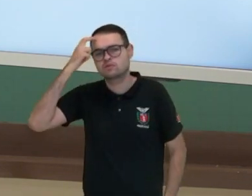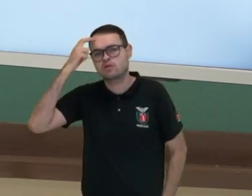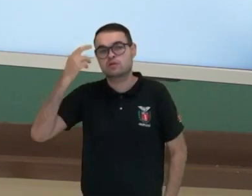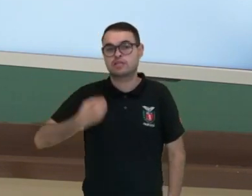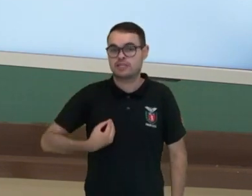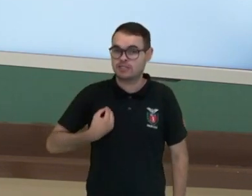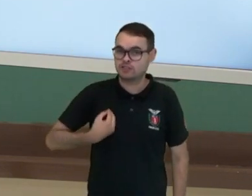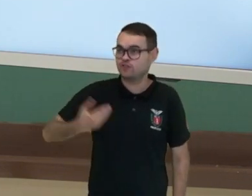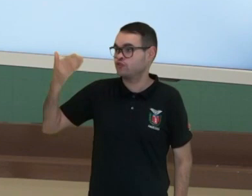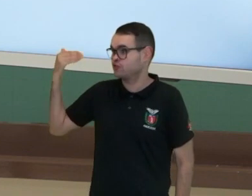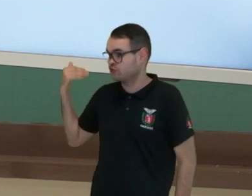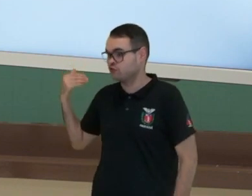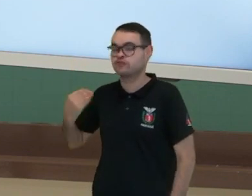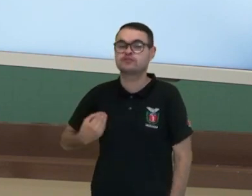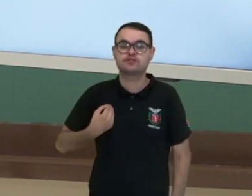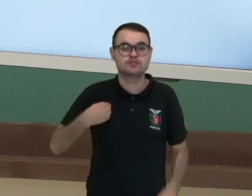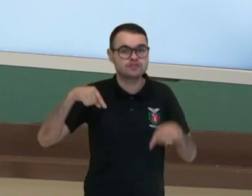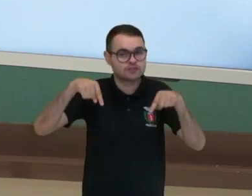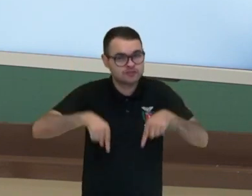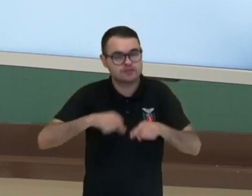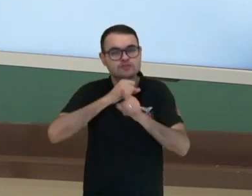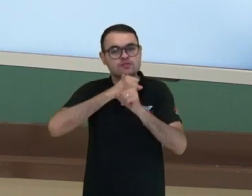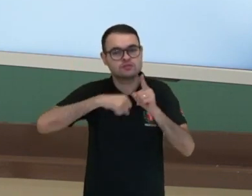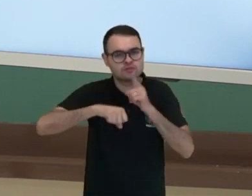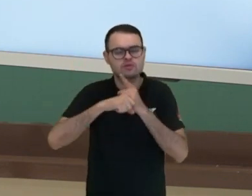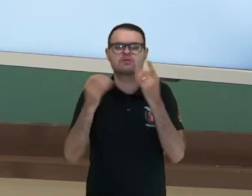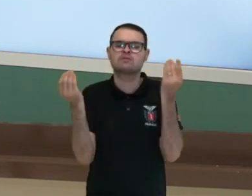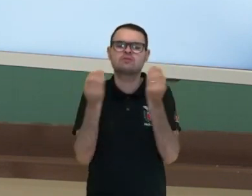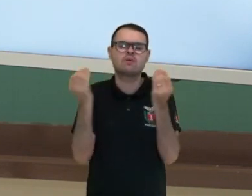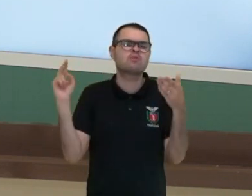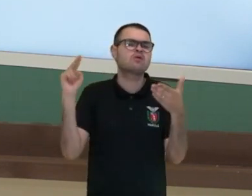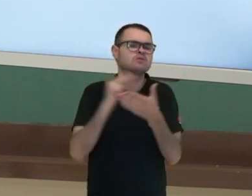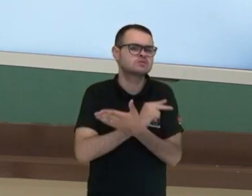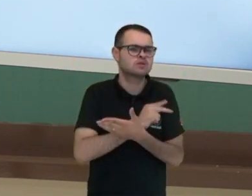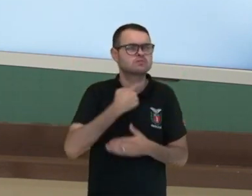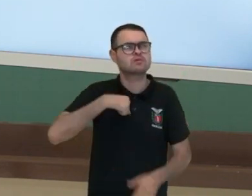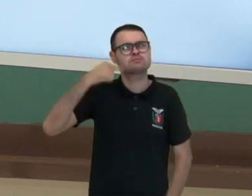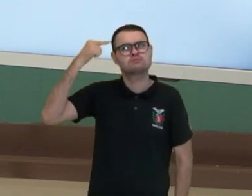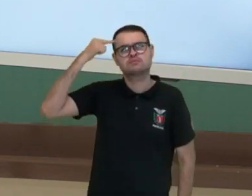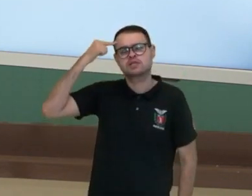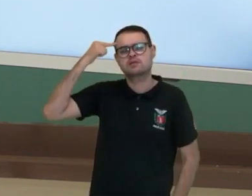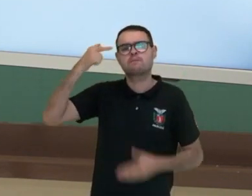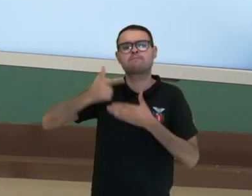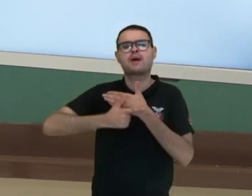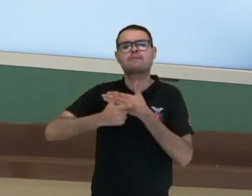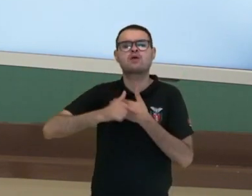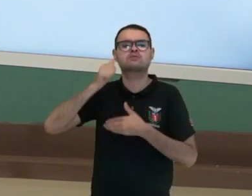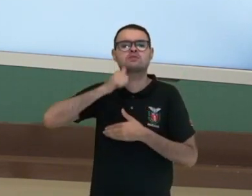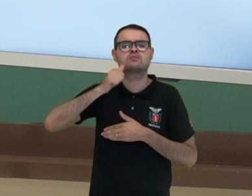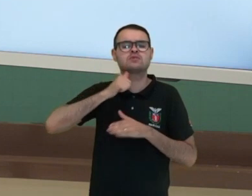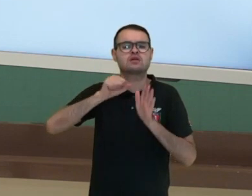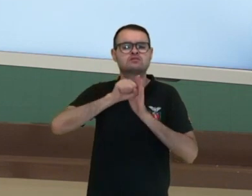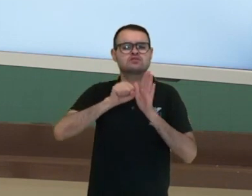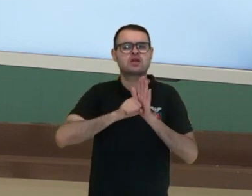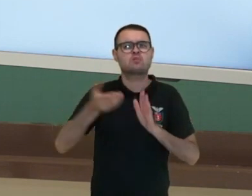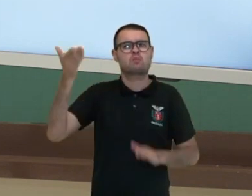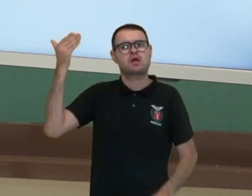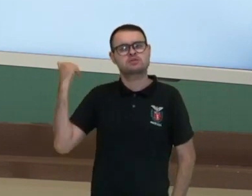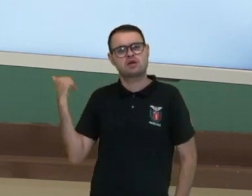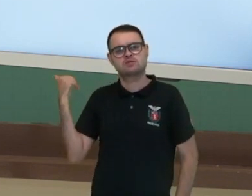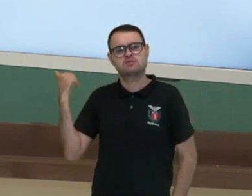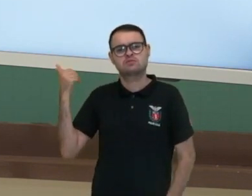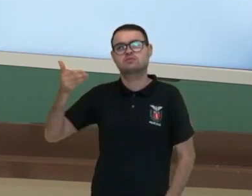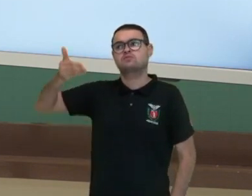e existem na sociedade. Como isso aconteceu, né? Se a gente for pensar o papel da mulher no século passado, no